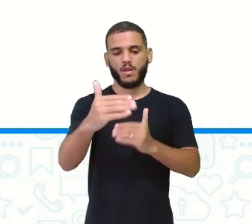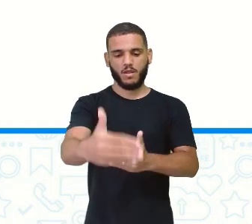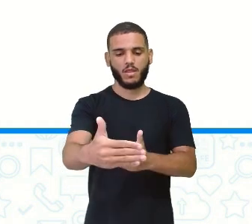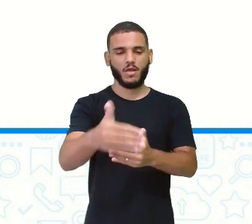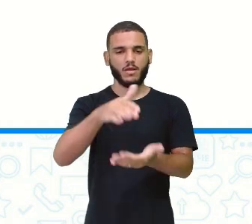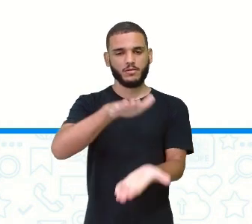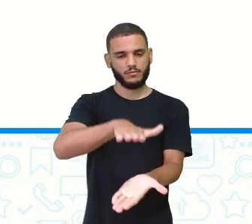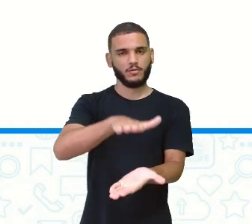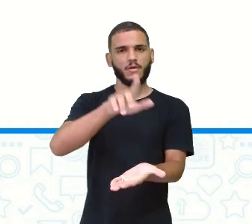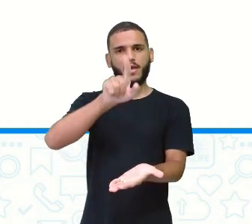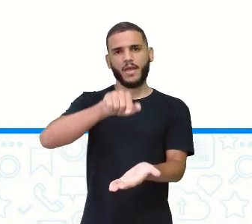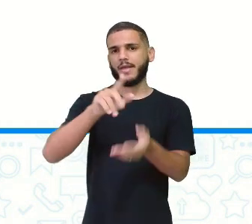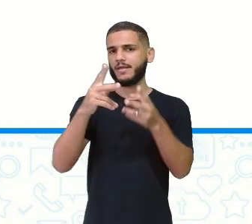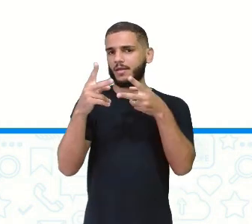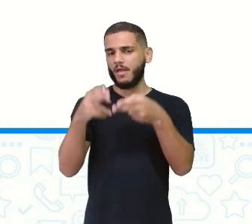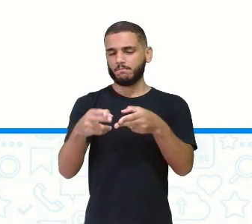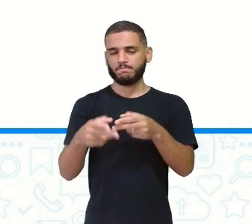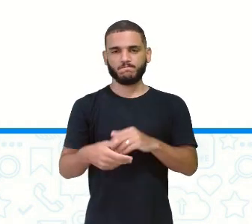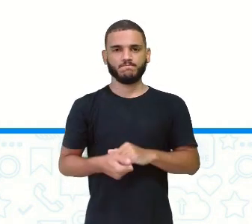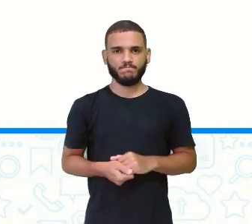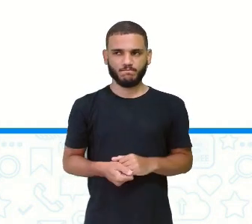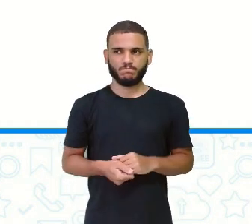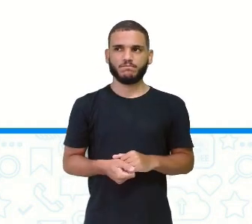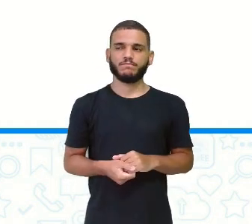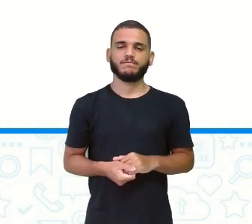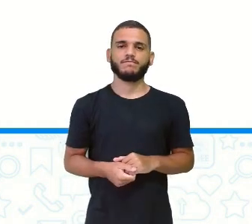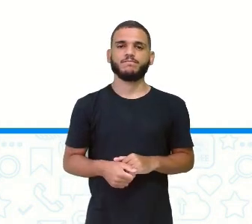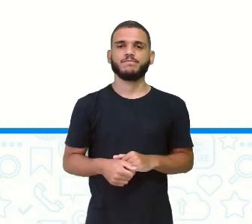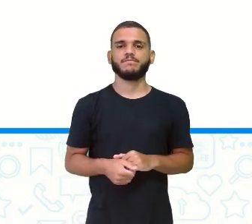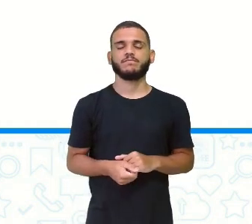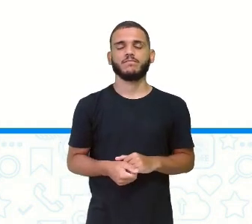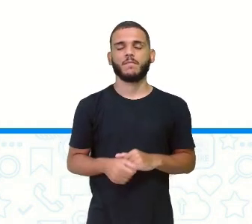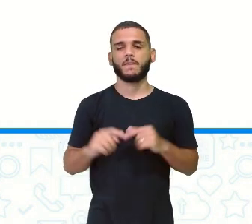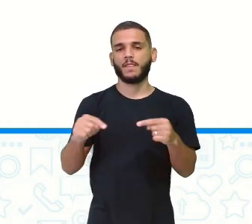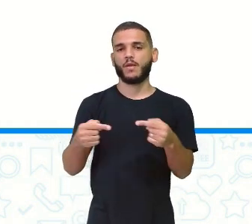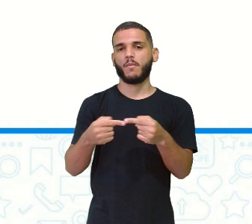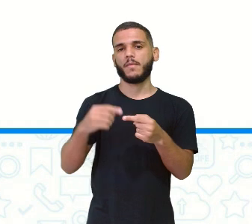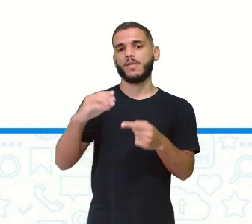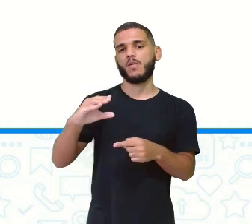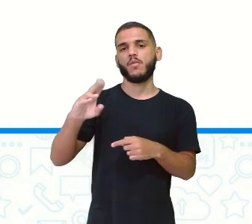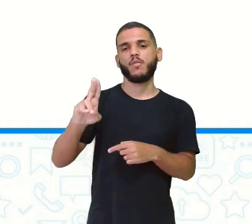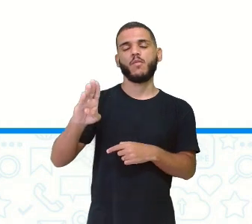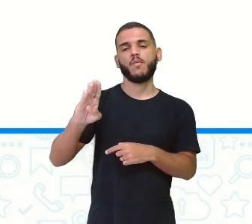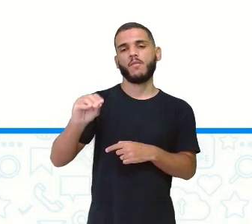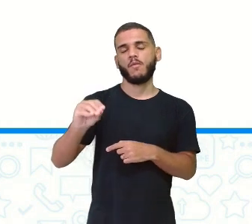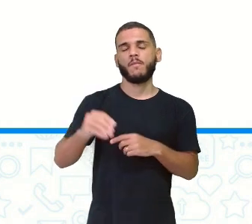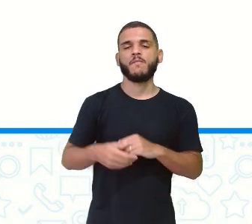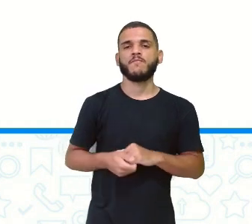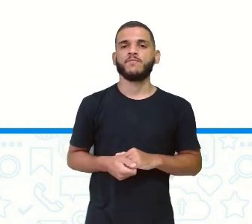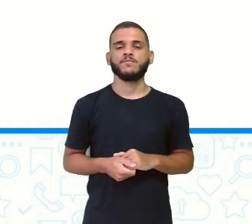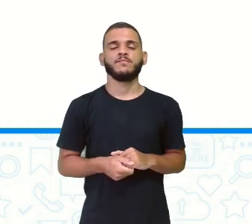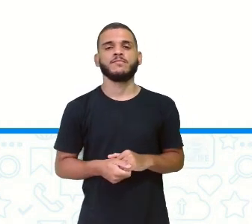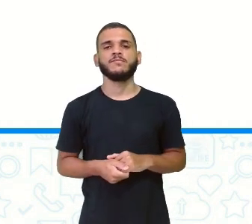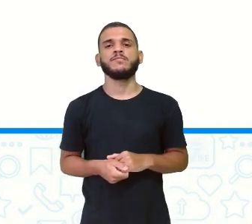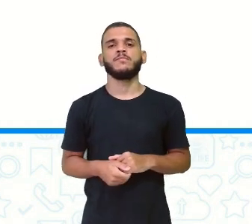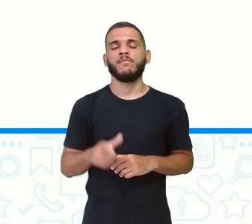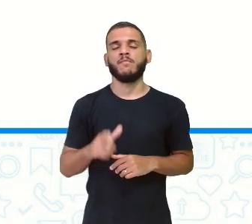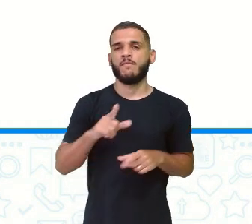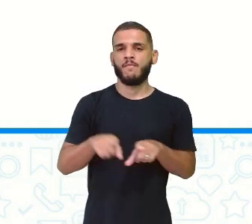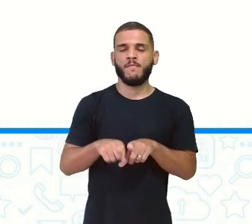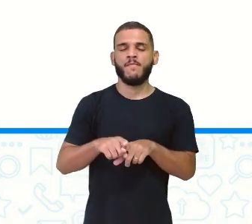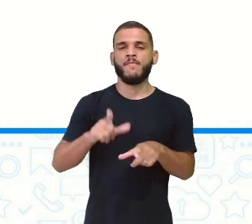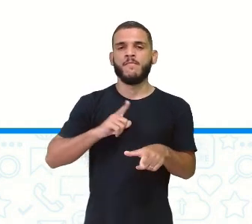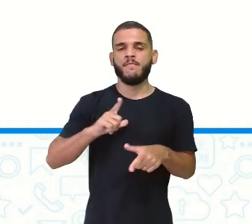são iguais, então ela tem um formato do cubo. E esse cubo aí, né, esse formato